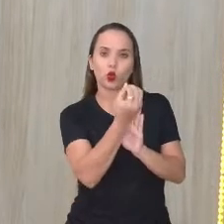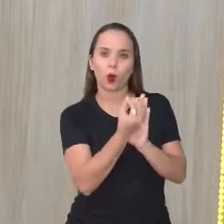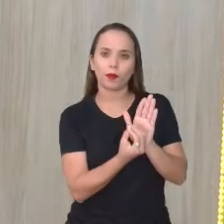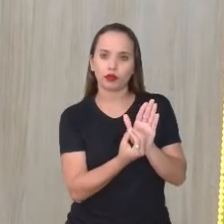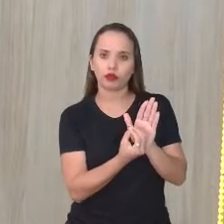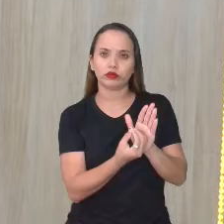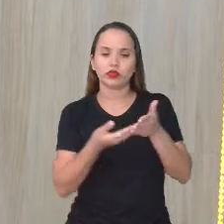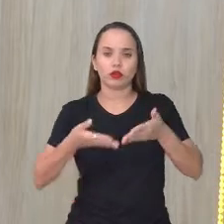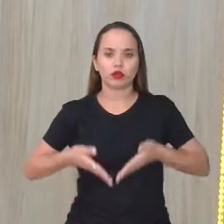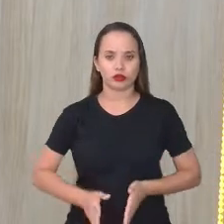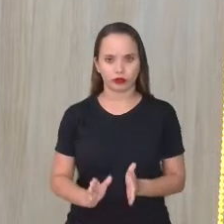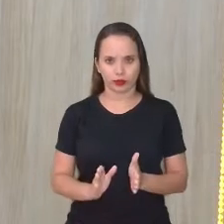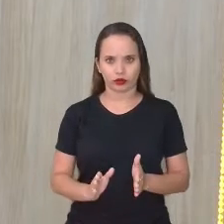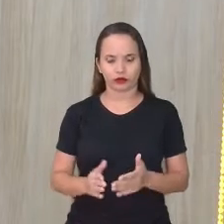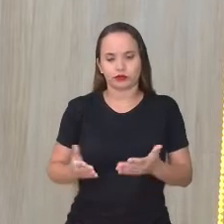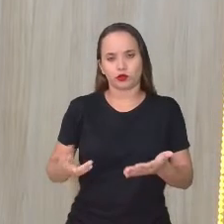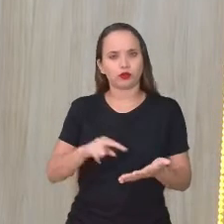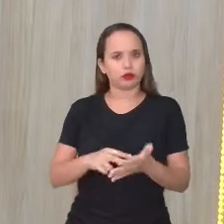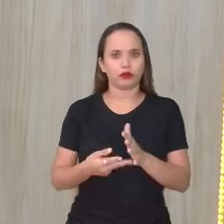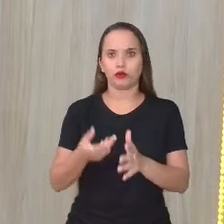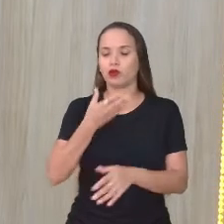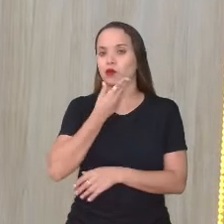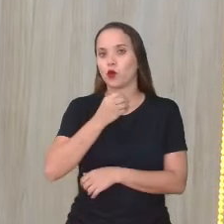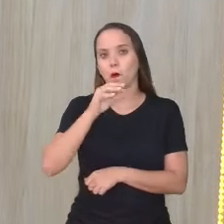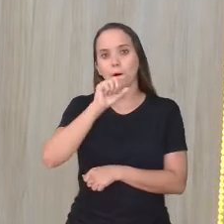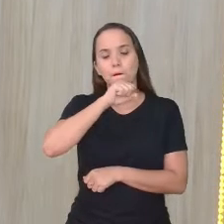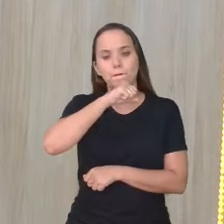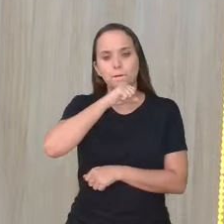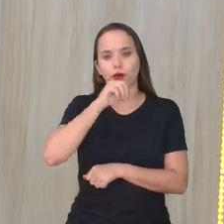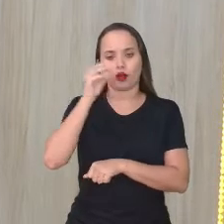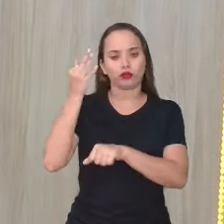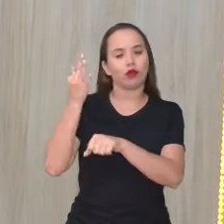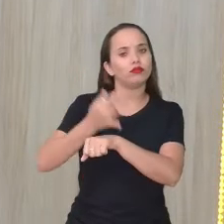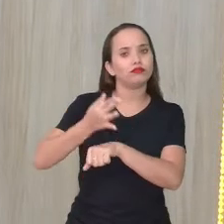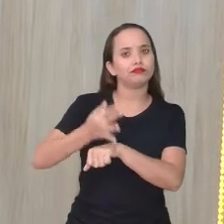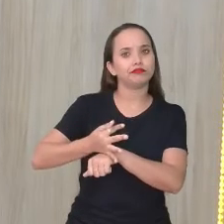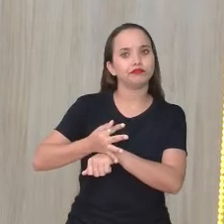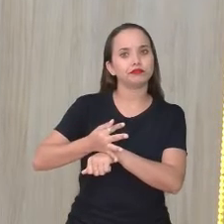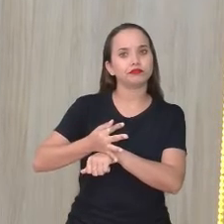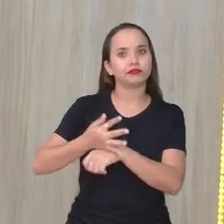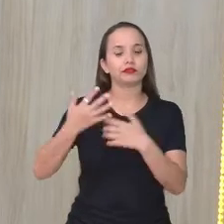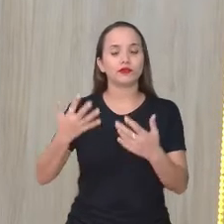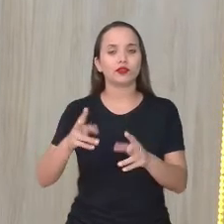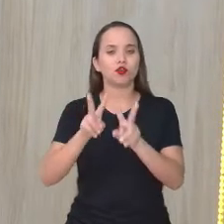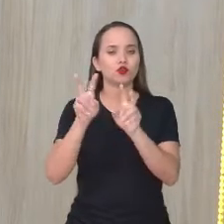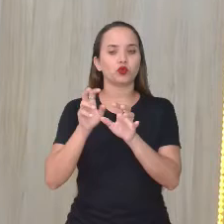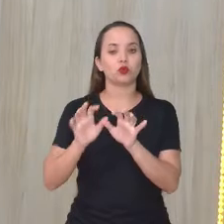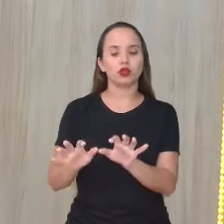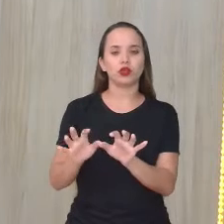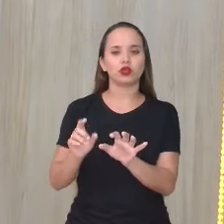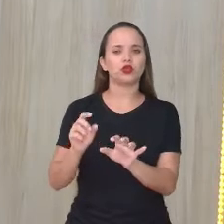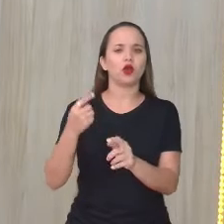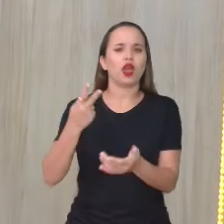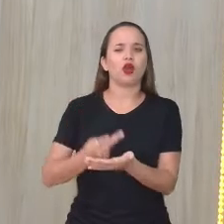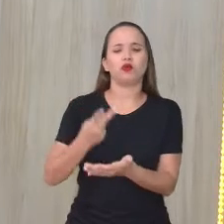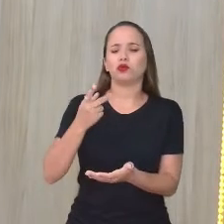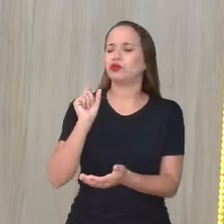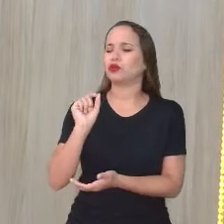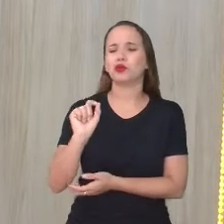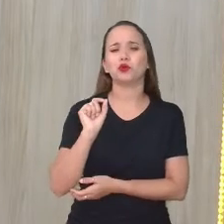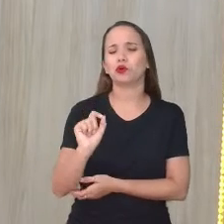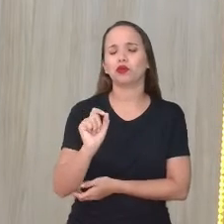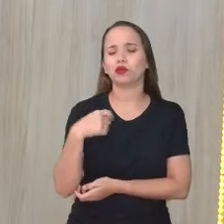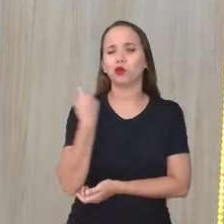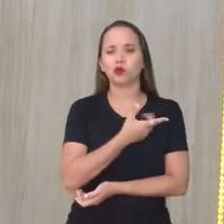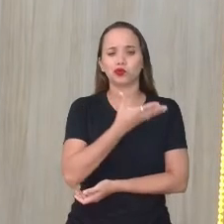está ausente, né? Então, a gente falar a respeito disso é falar de que o que é que está acontecendo com os